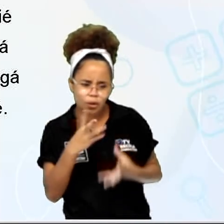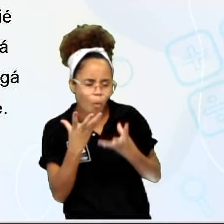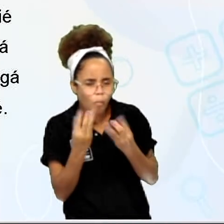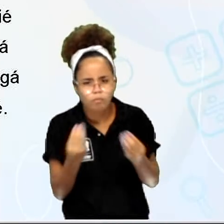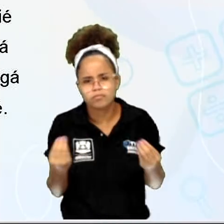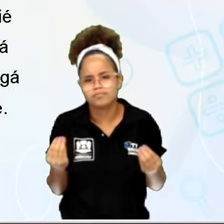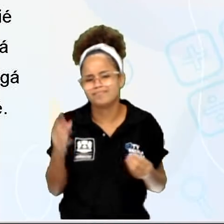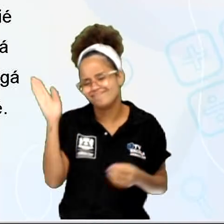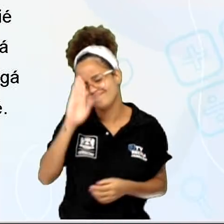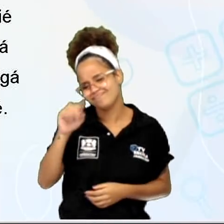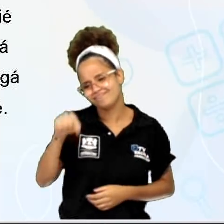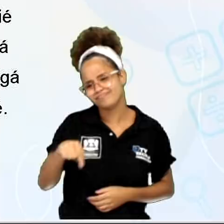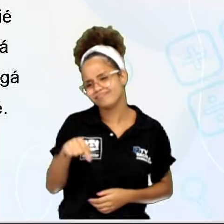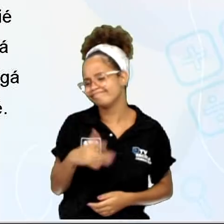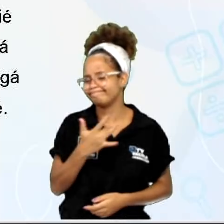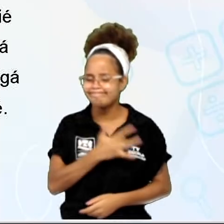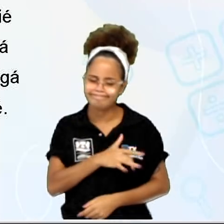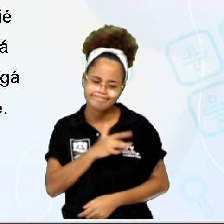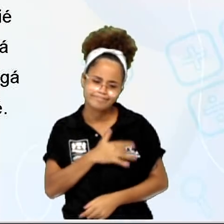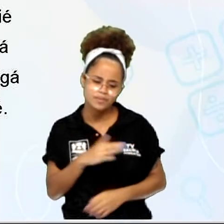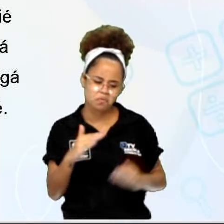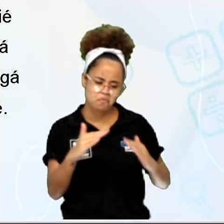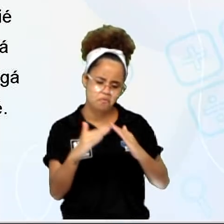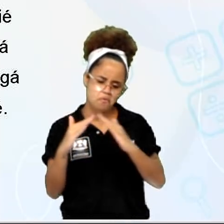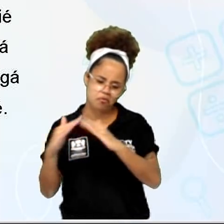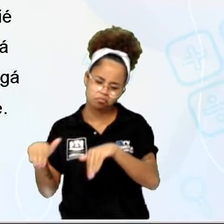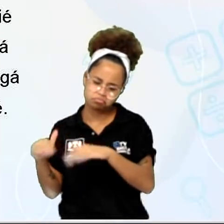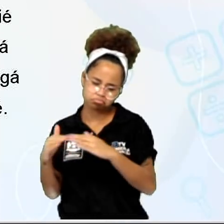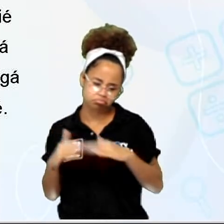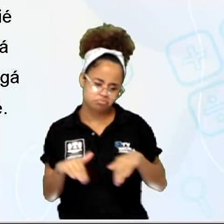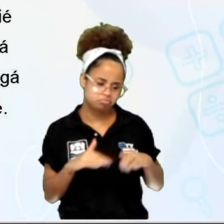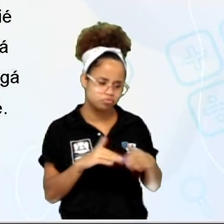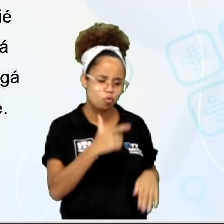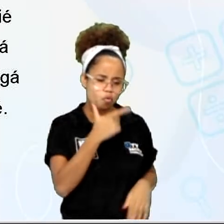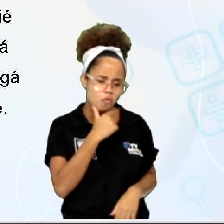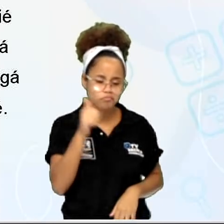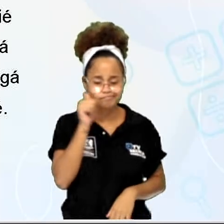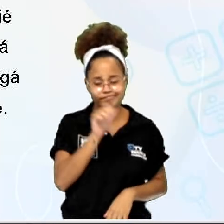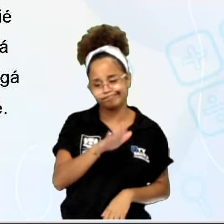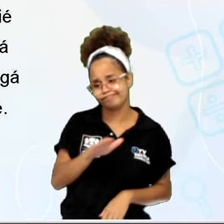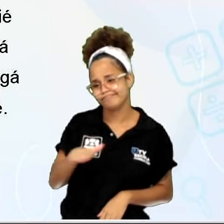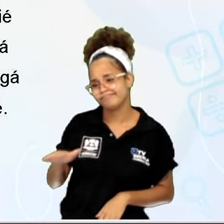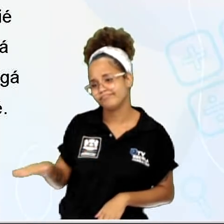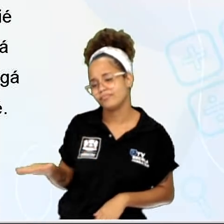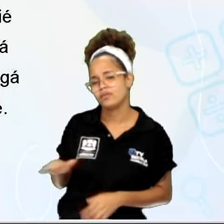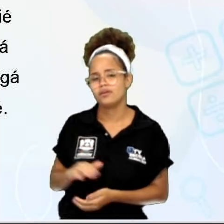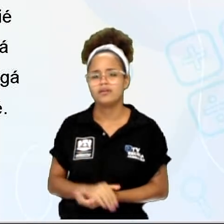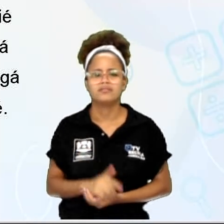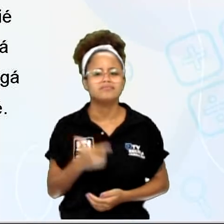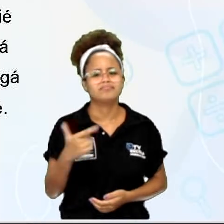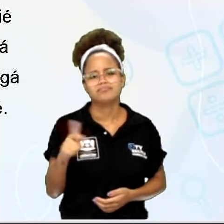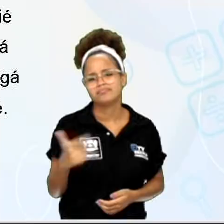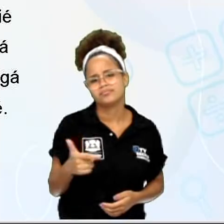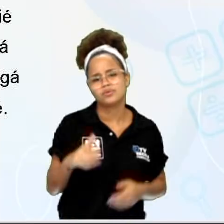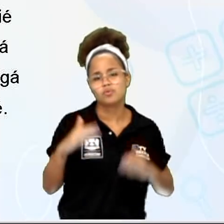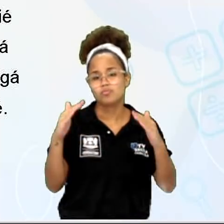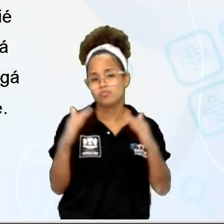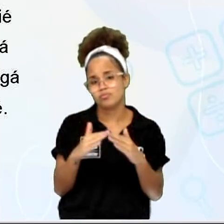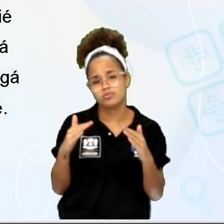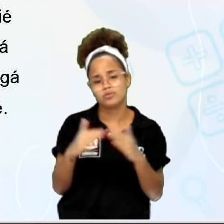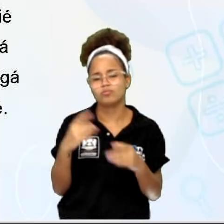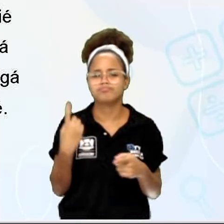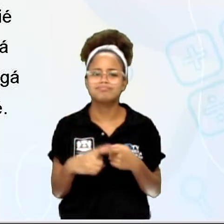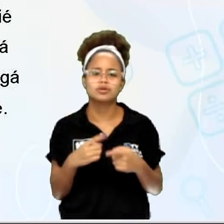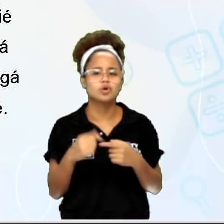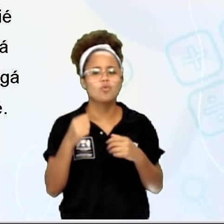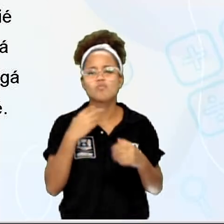baixo, coitado, vê das casas despejado, homem, menino e mulher, sem achar onde morar, porque não